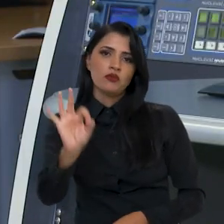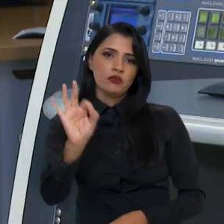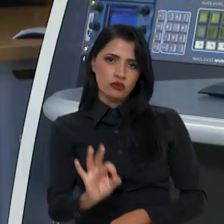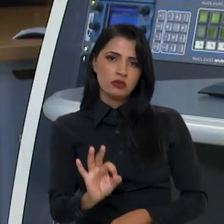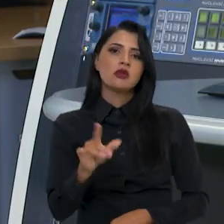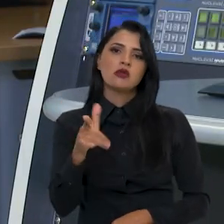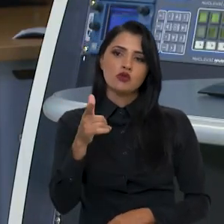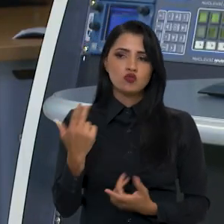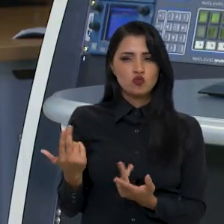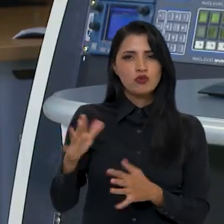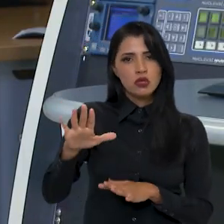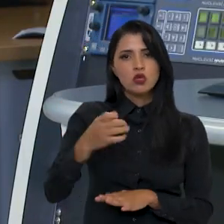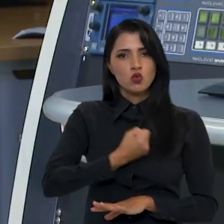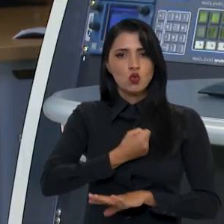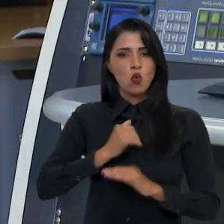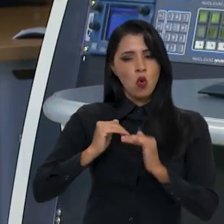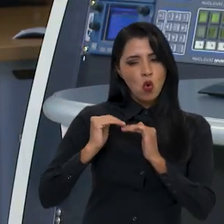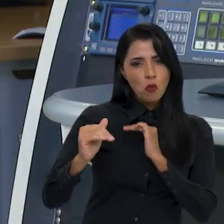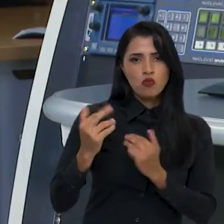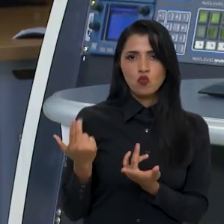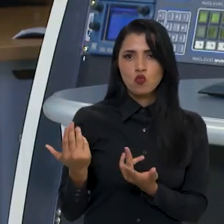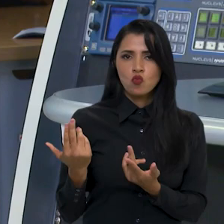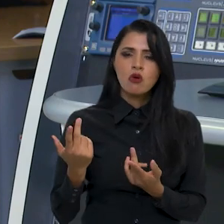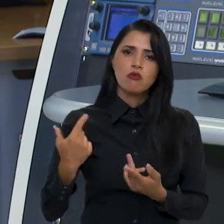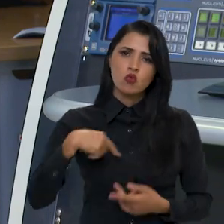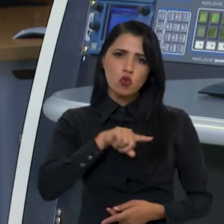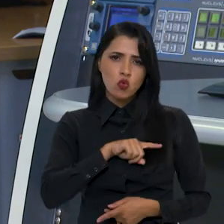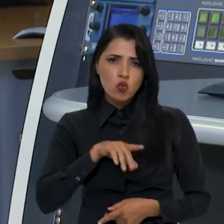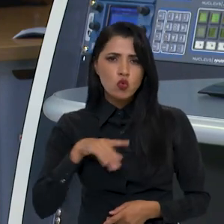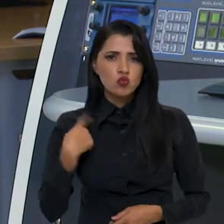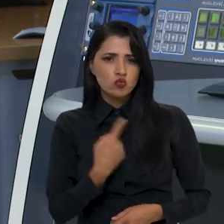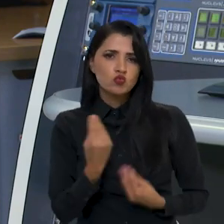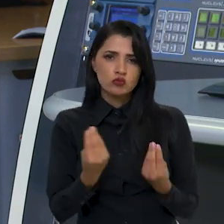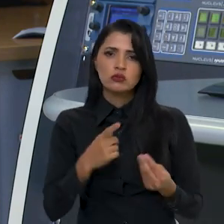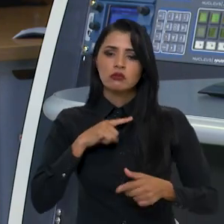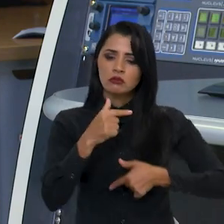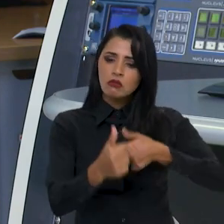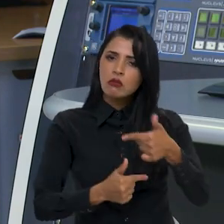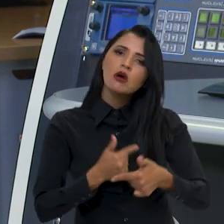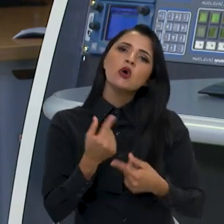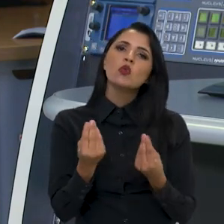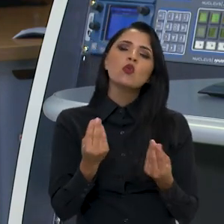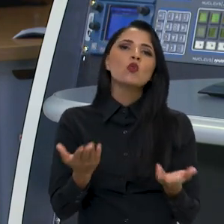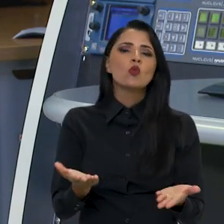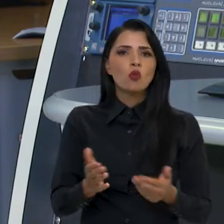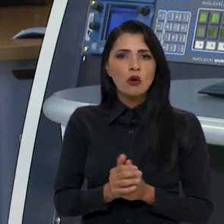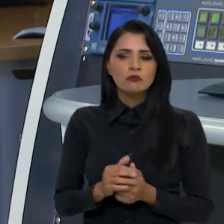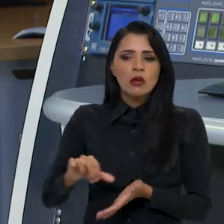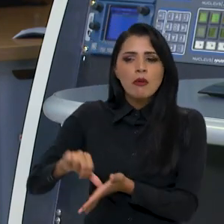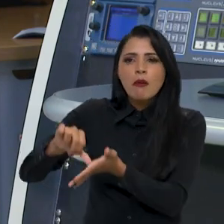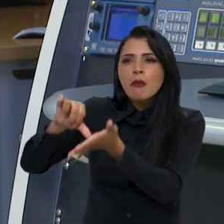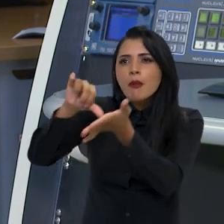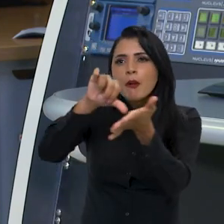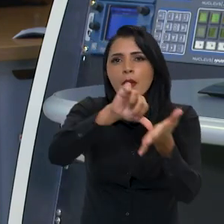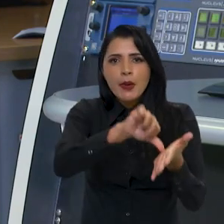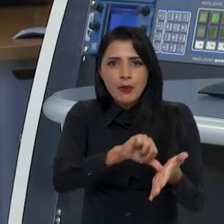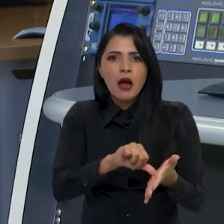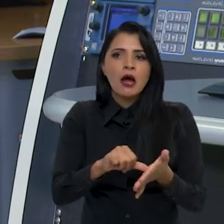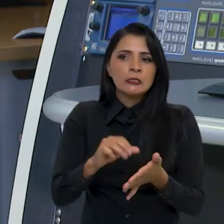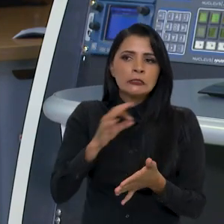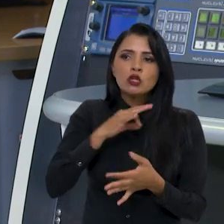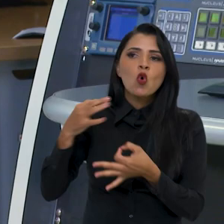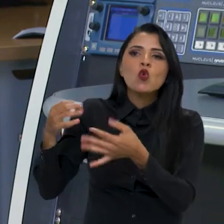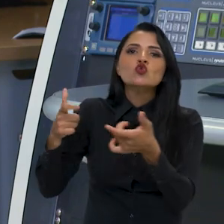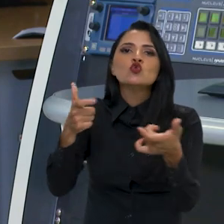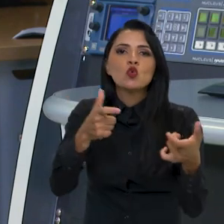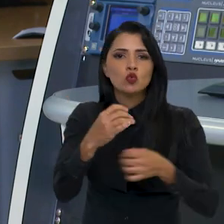alguma coisa nessa faixa, né? A gente hoje está com um trabalho de mapear isso com um pouquinho